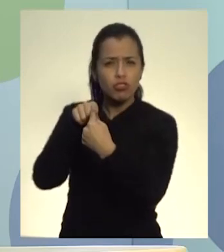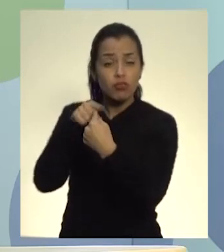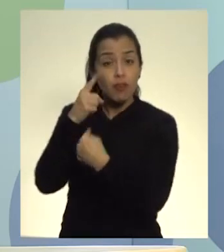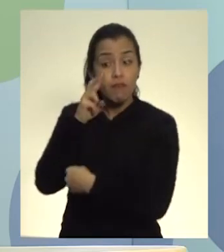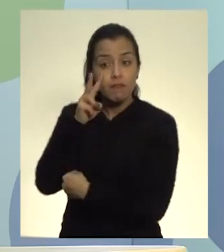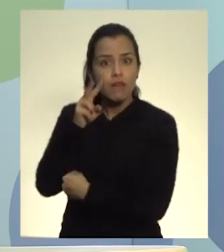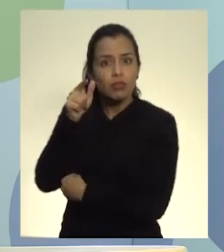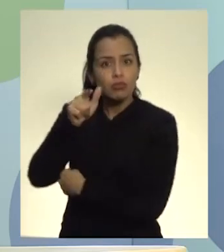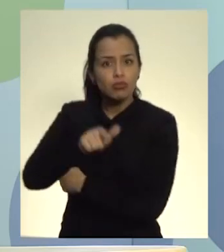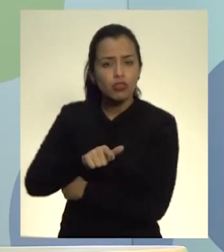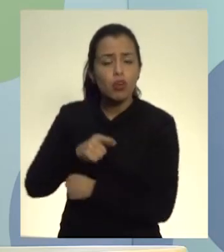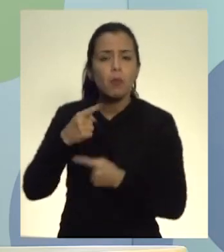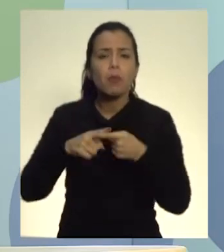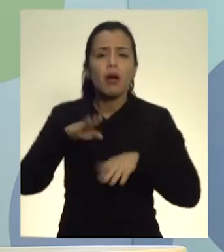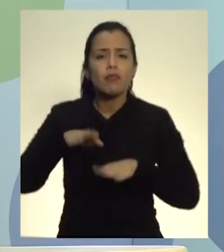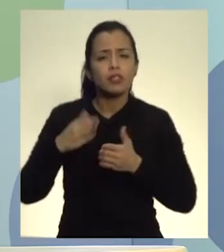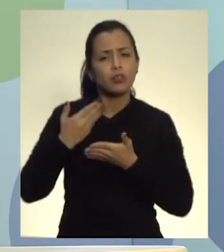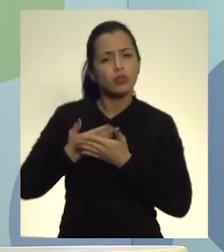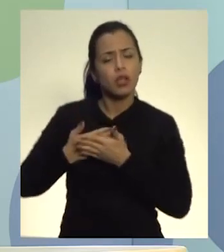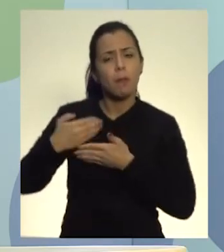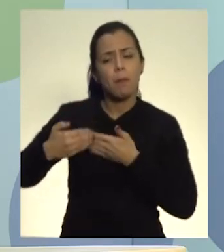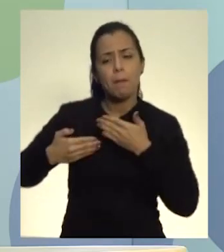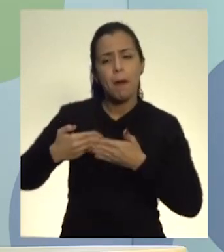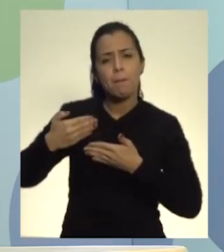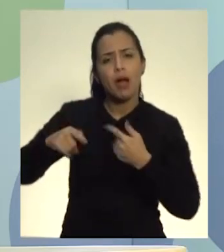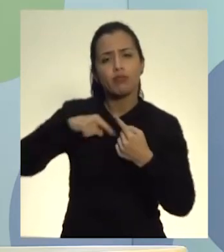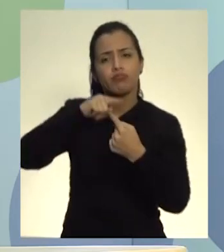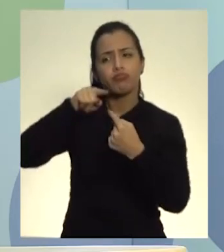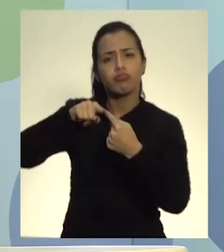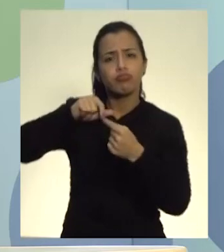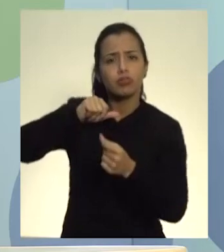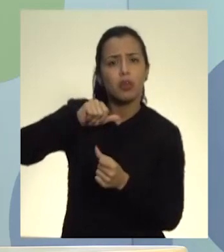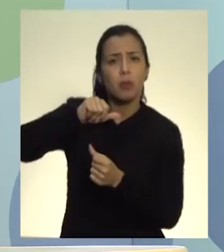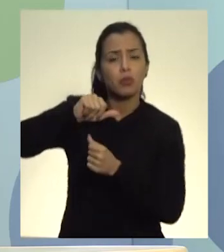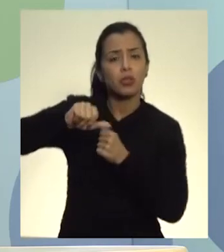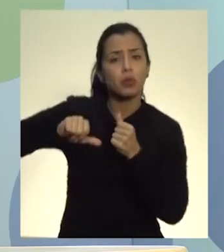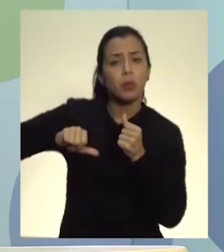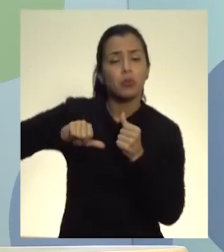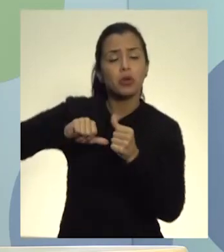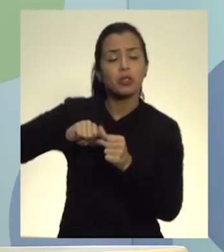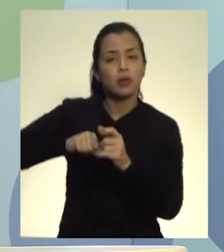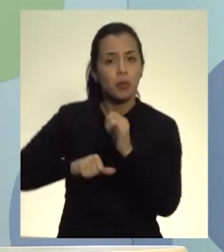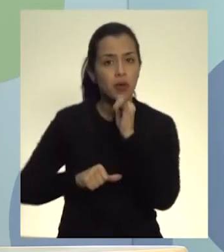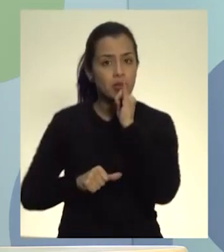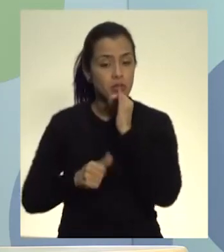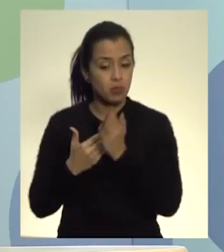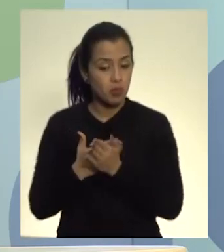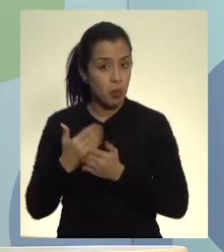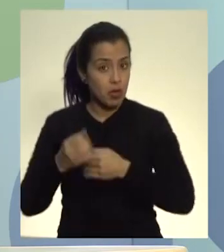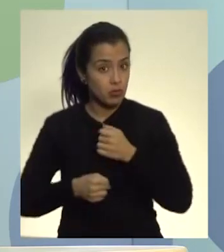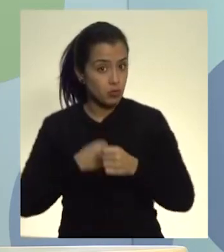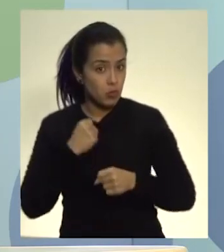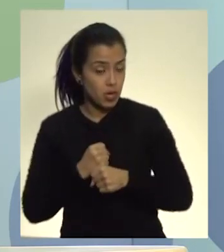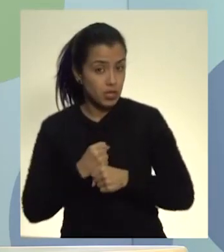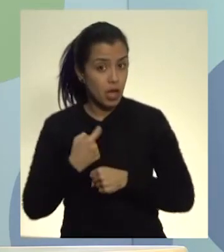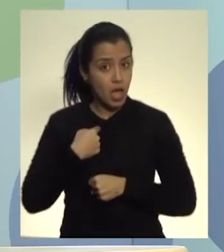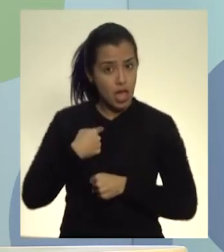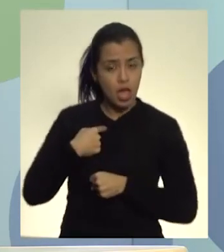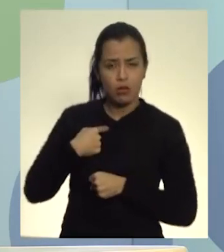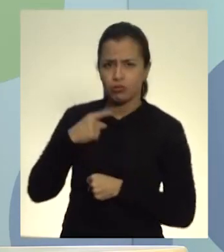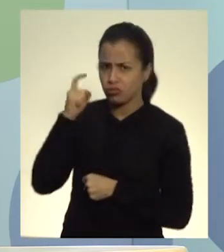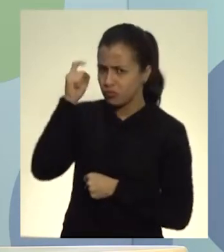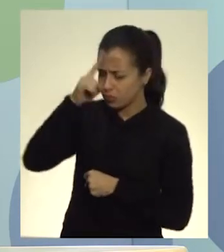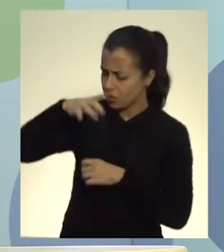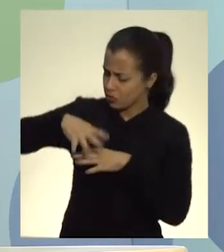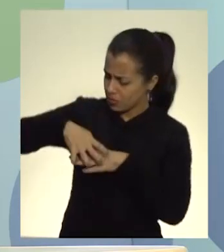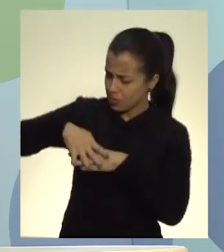está estudando, os nossos objetivos eles podem alterar. Por exemplo, se no começo do ano eu tinha dificuldade em